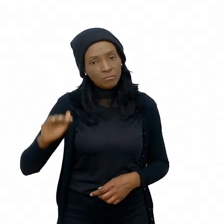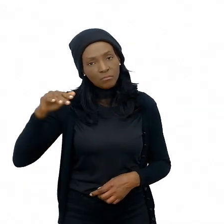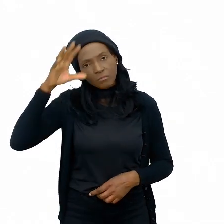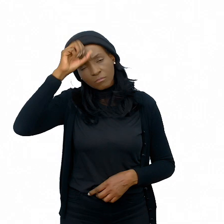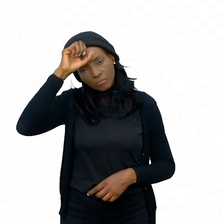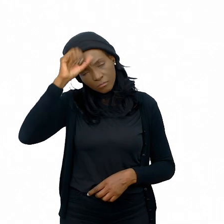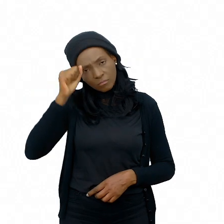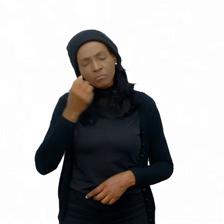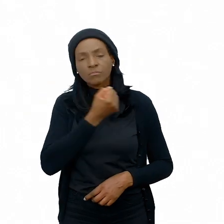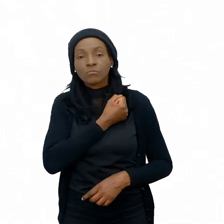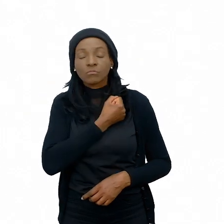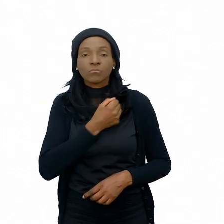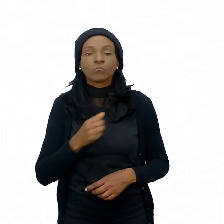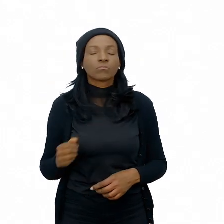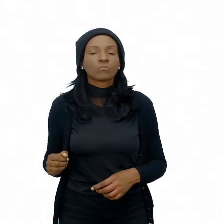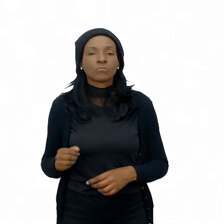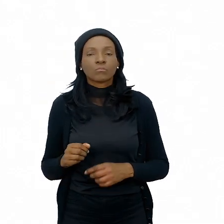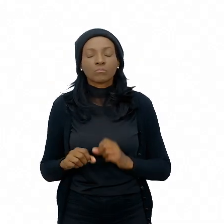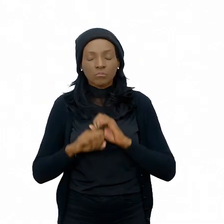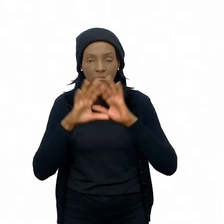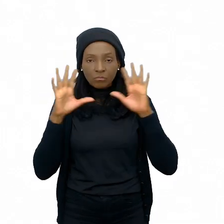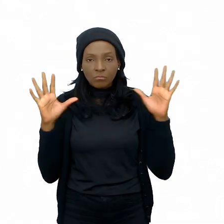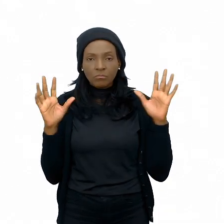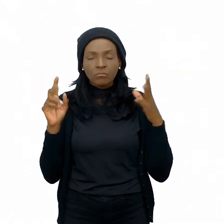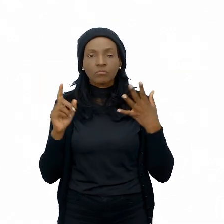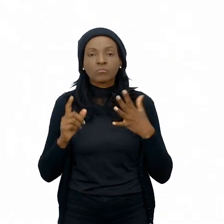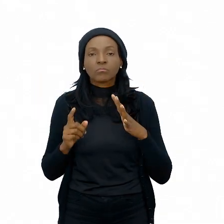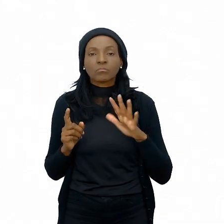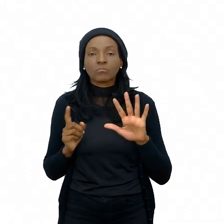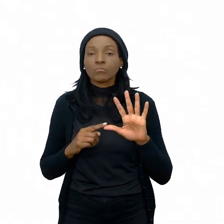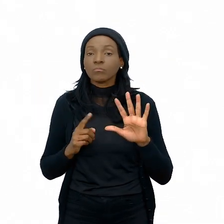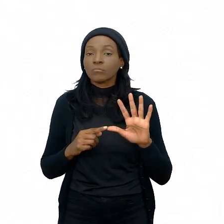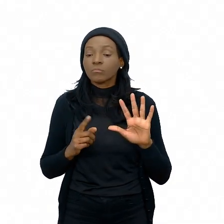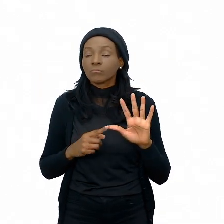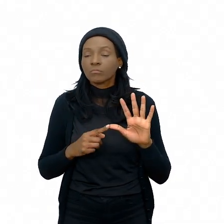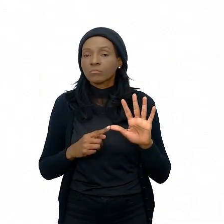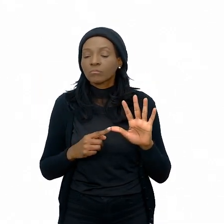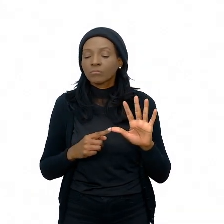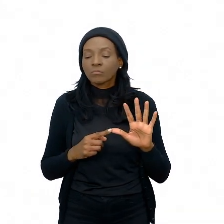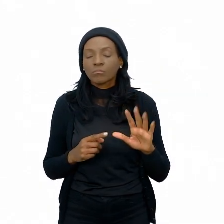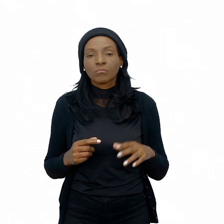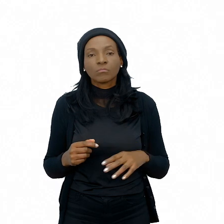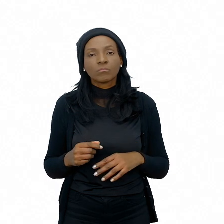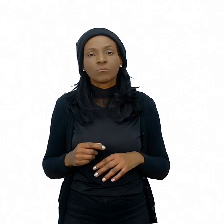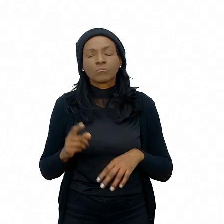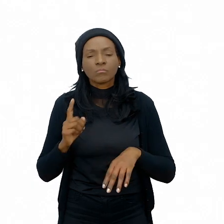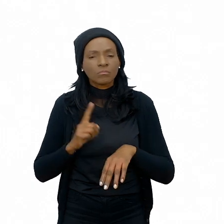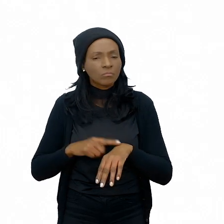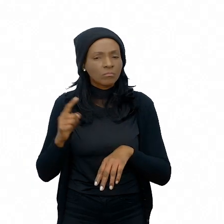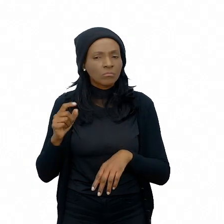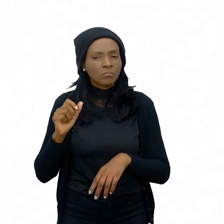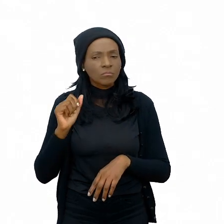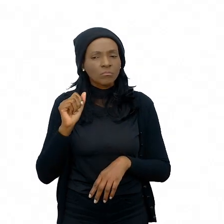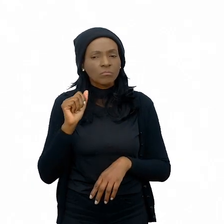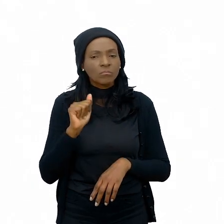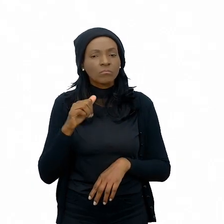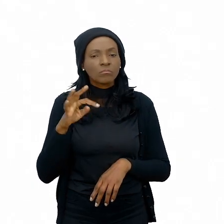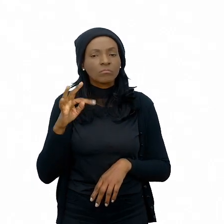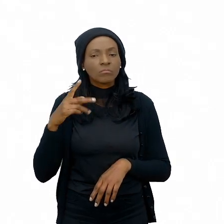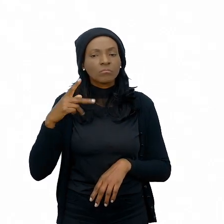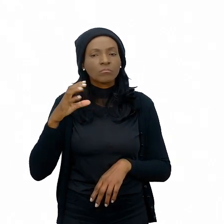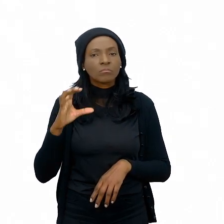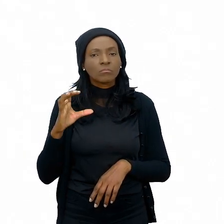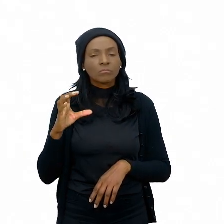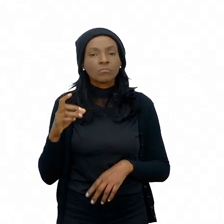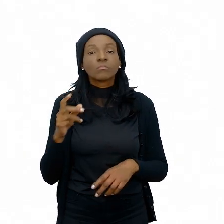conhecimentos numéricos. E quinto momento é o momento da ATPC, em que o professor colocará